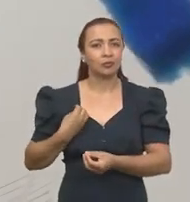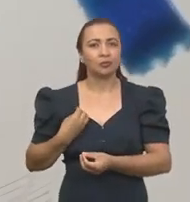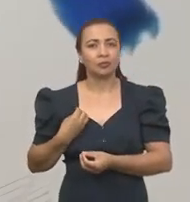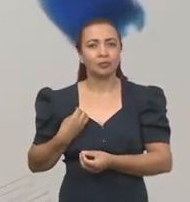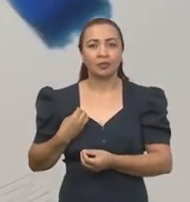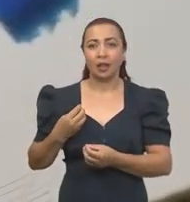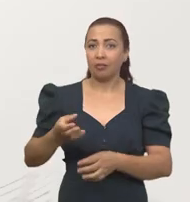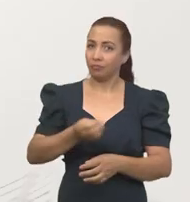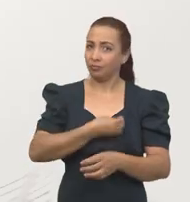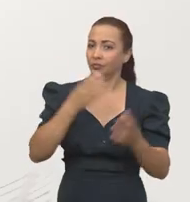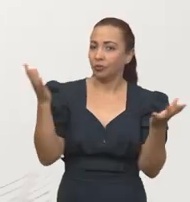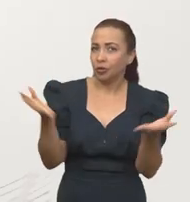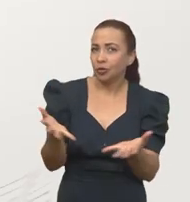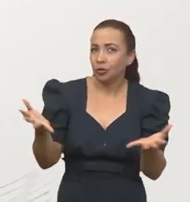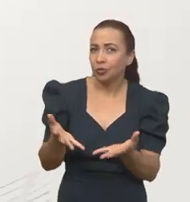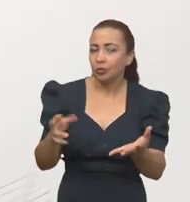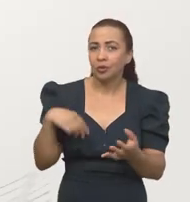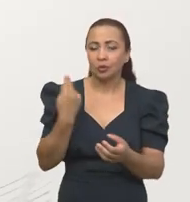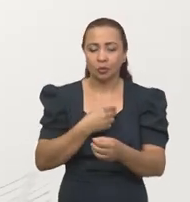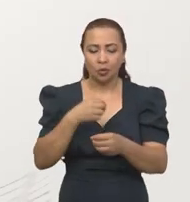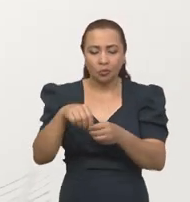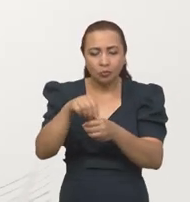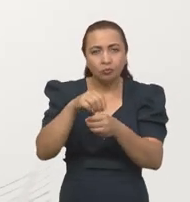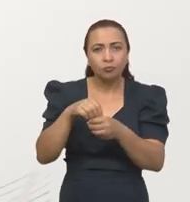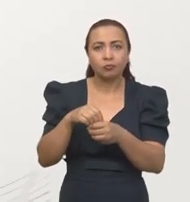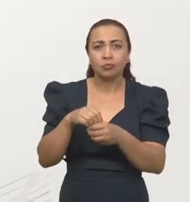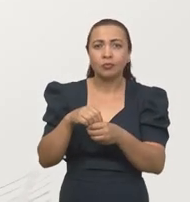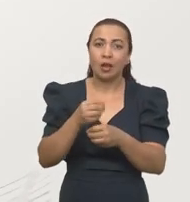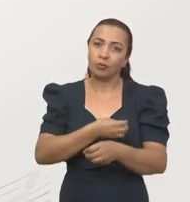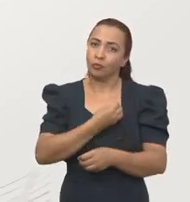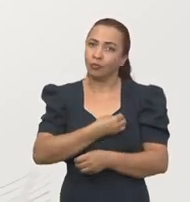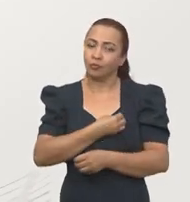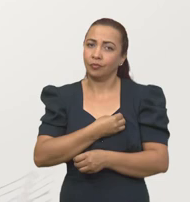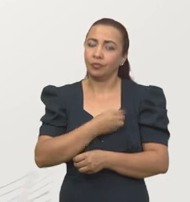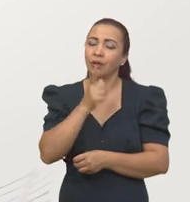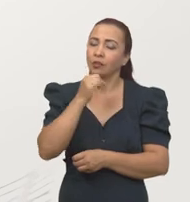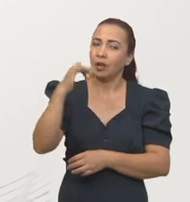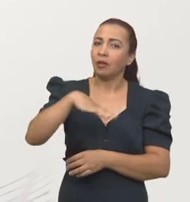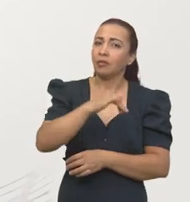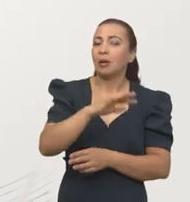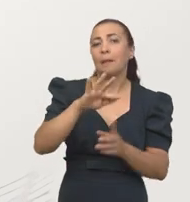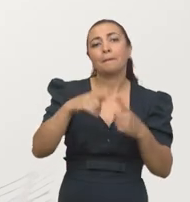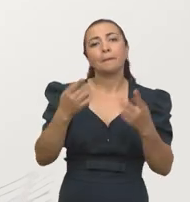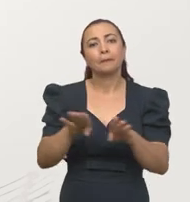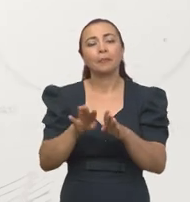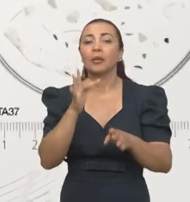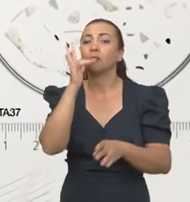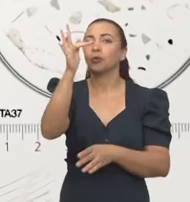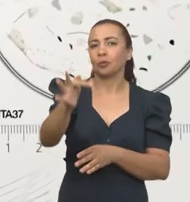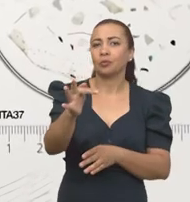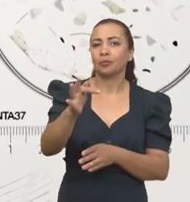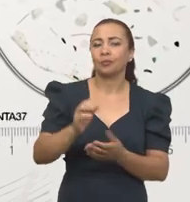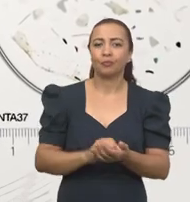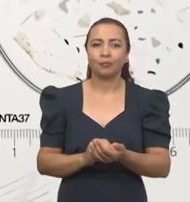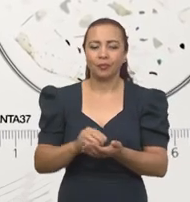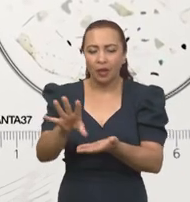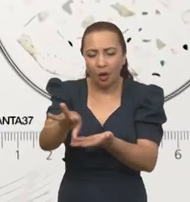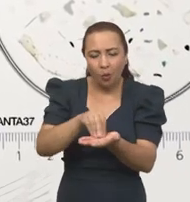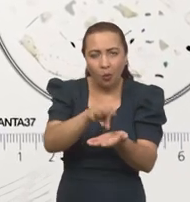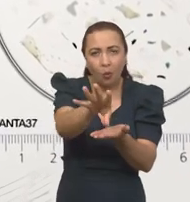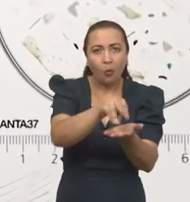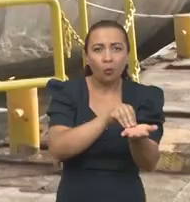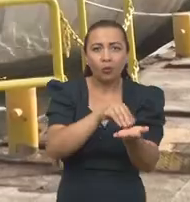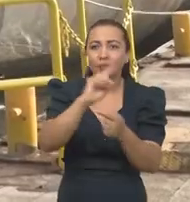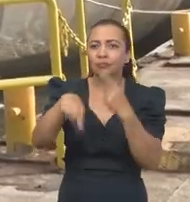a situação atual dos nossos micro biomas Tá mas também estou ações futuras essas amostras são enviadas